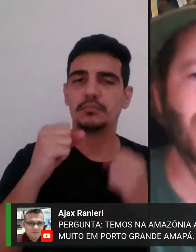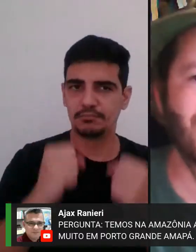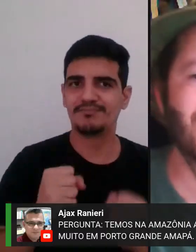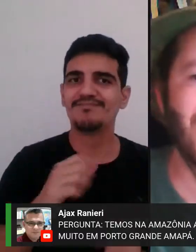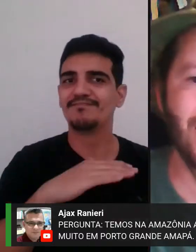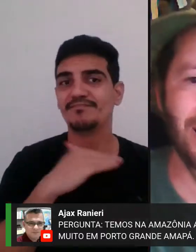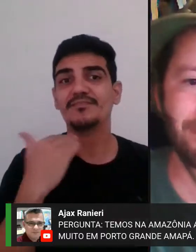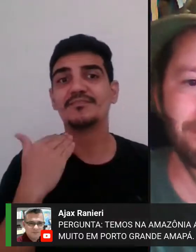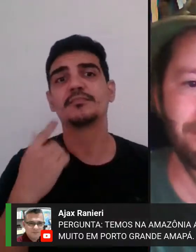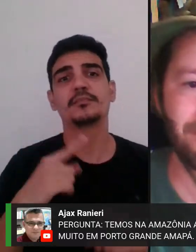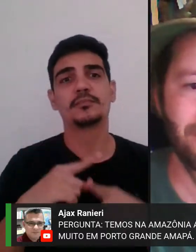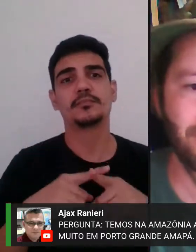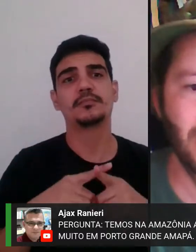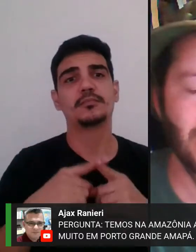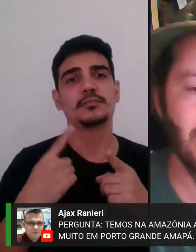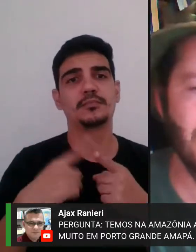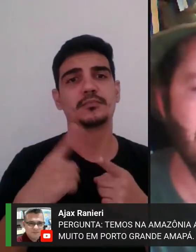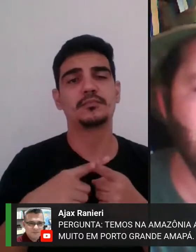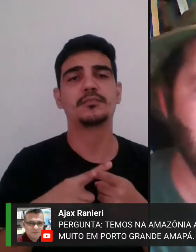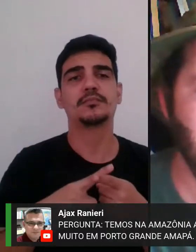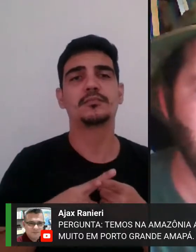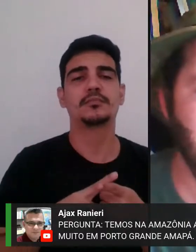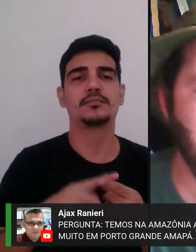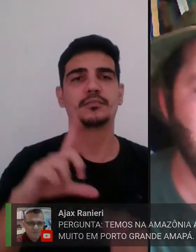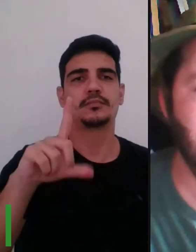por causa de acidente de lacraia.